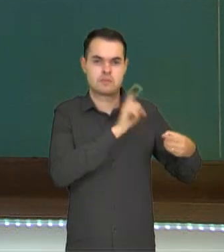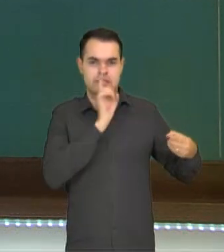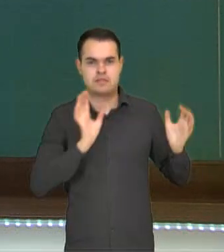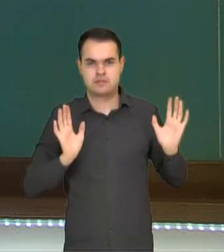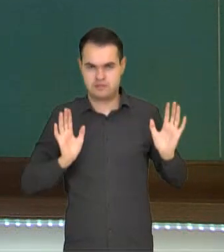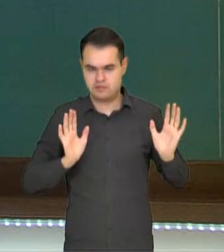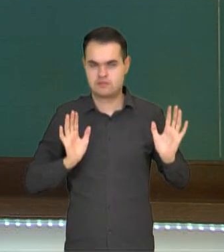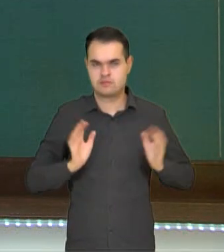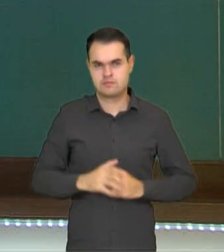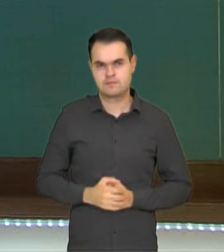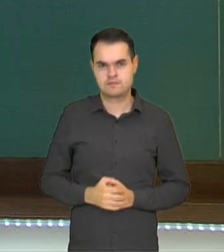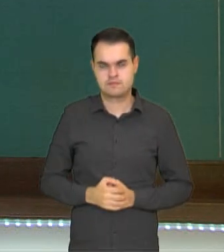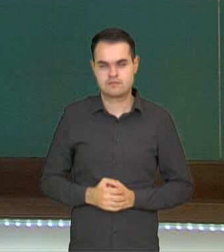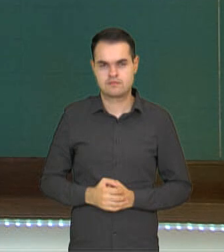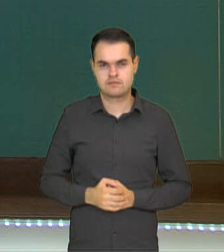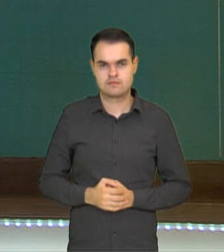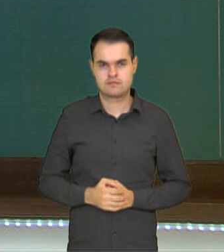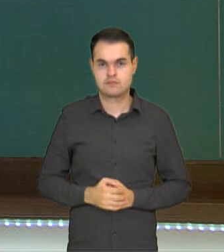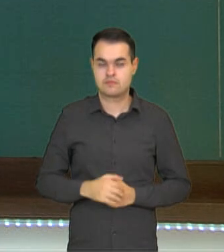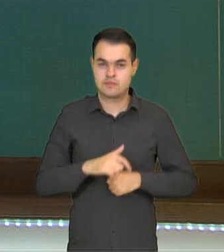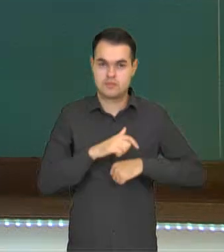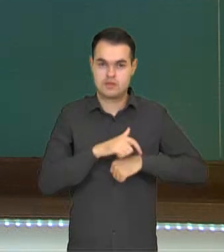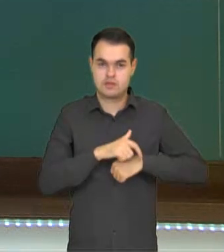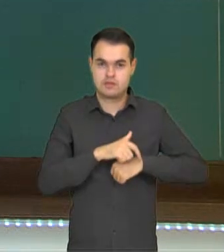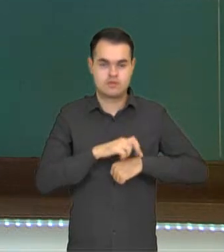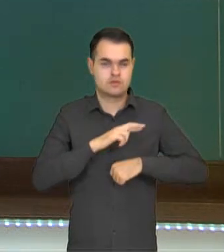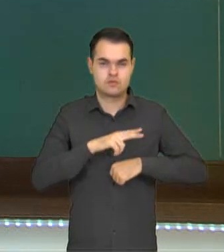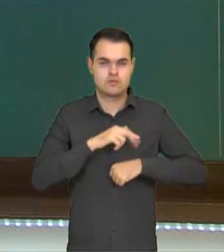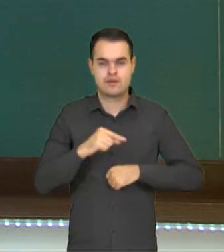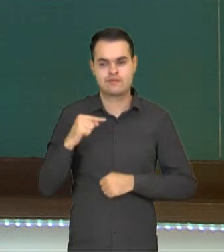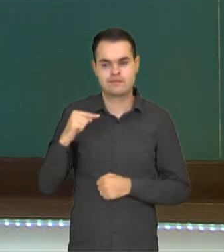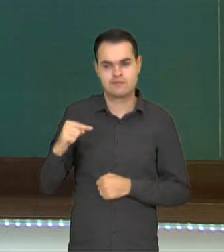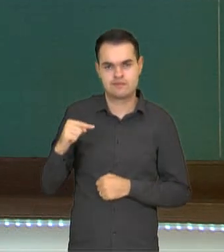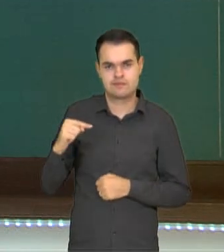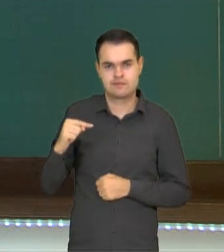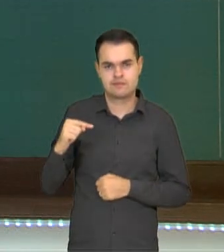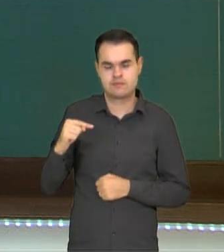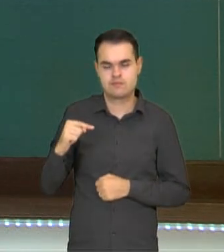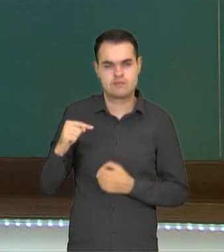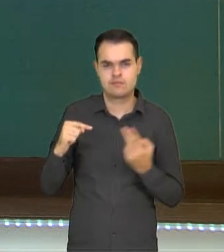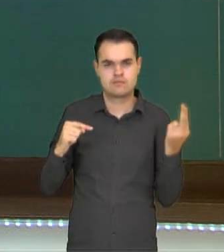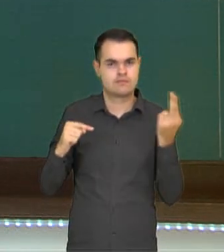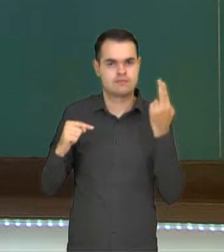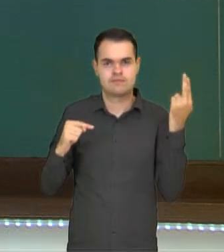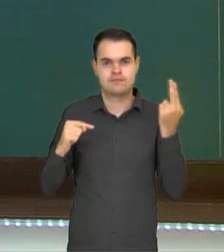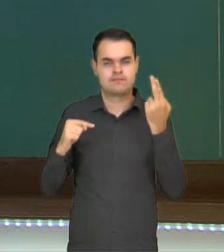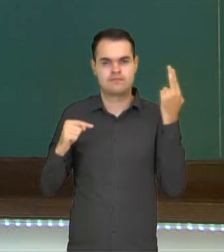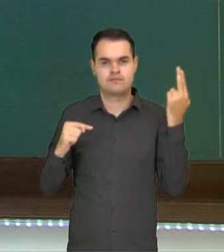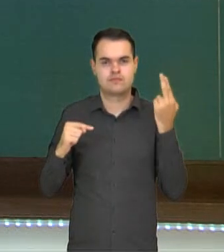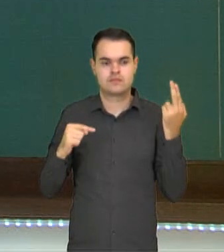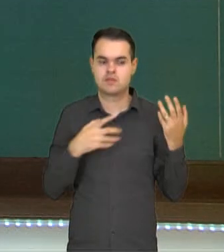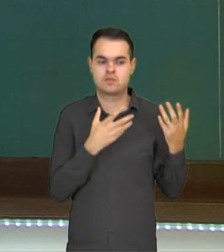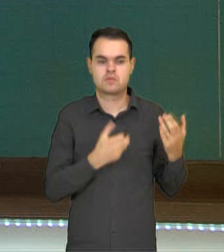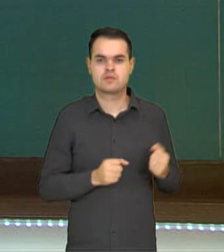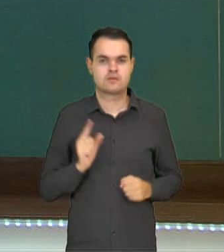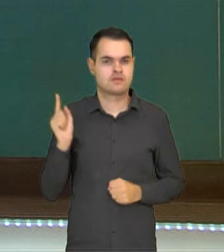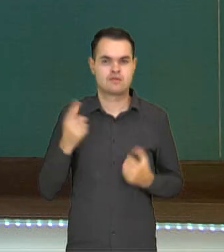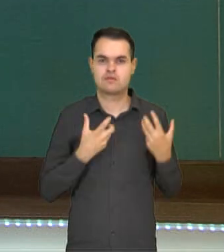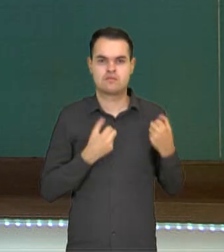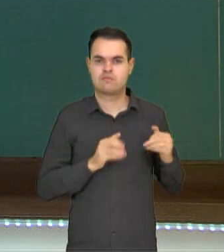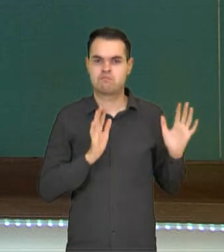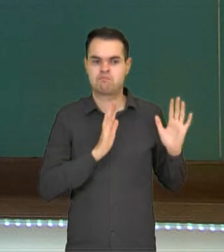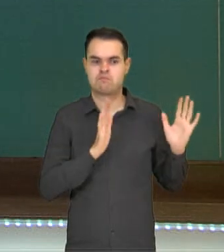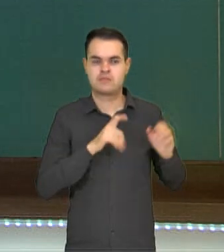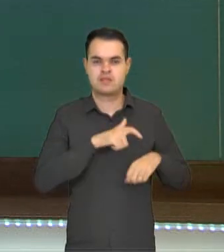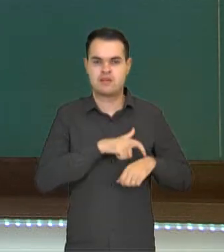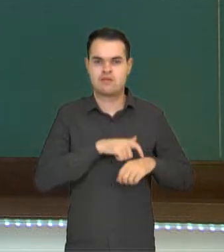independente, isso mesmo. Então, o nosso tempo, ele não é negativo. Ele não pode ser negativo, então nós não vamos considerar essa raiz na hora de